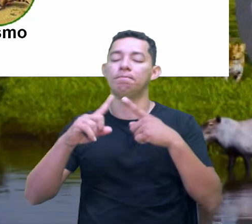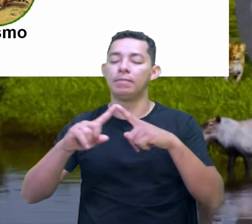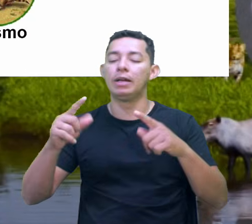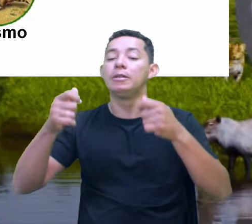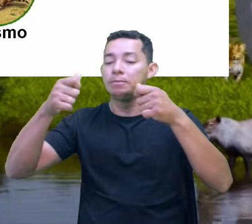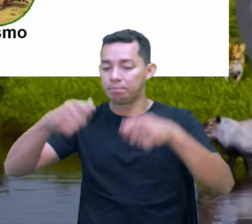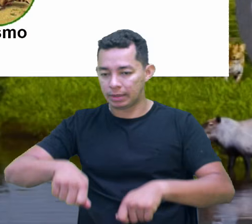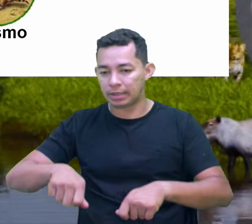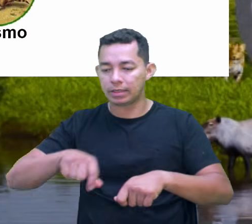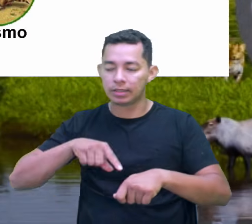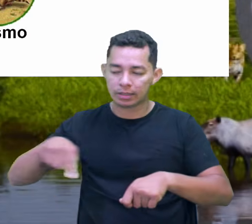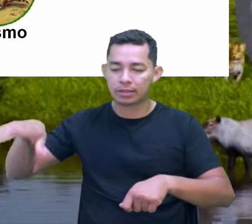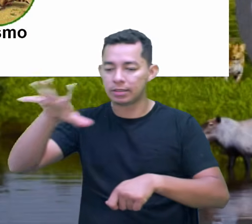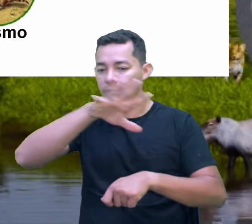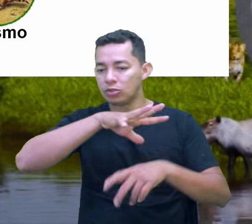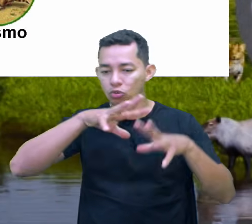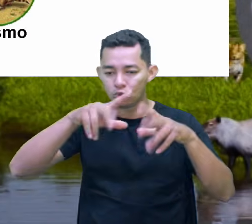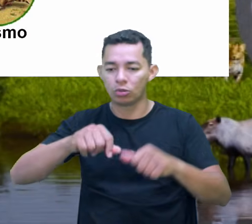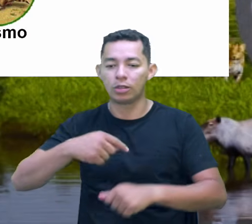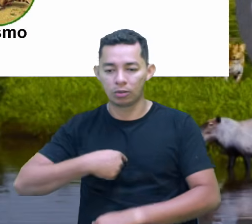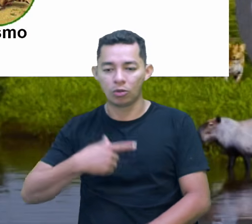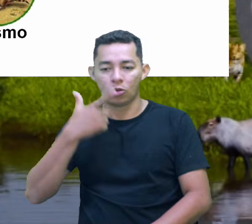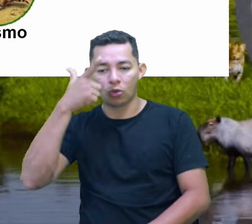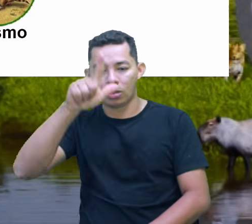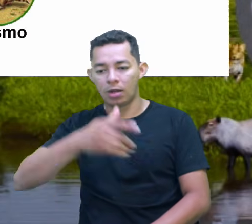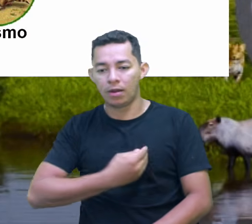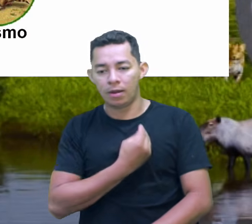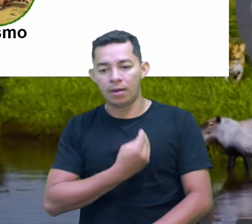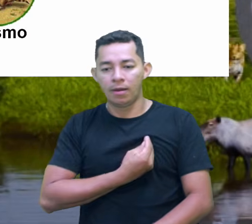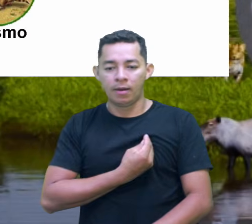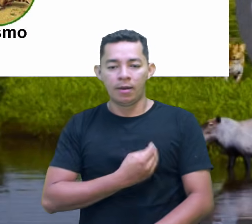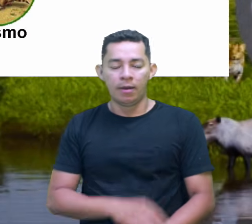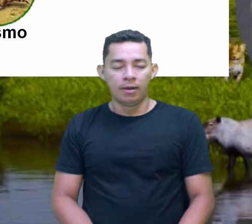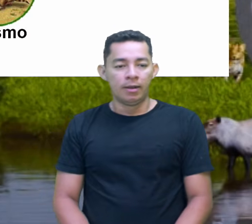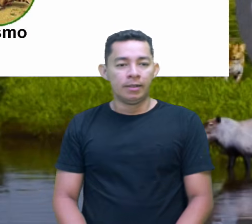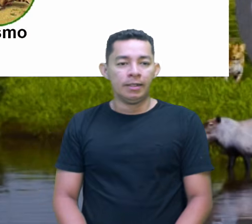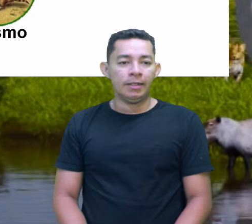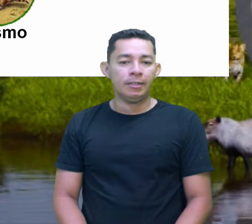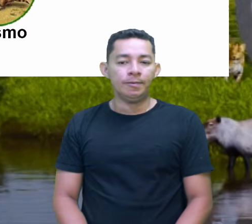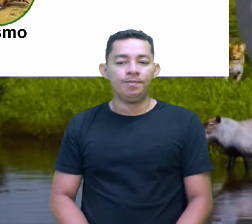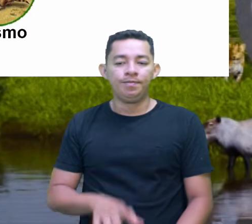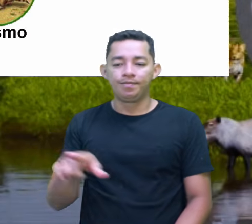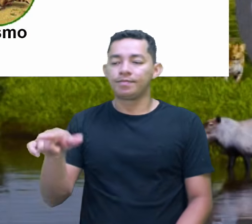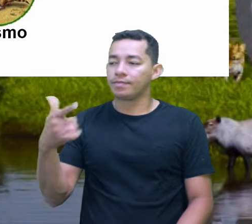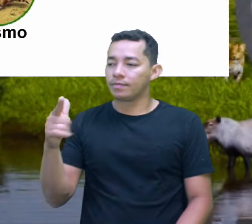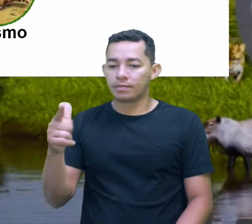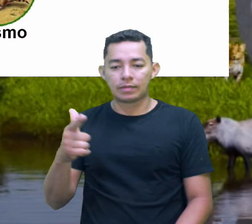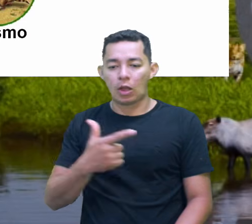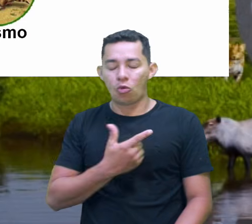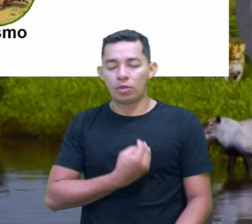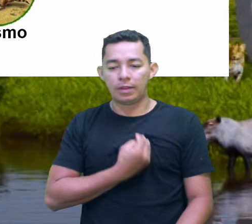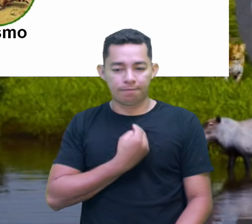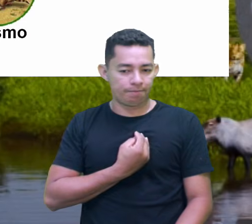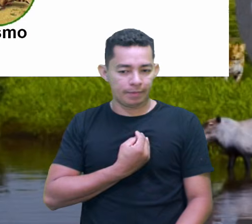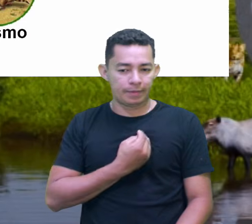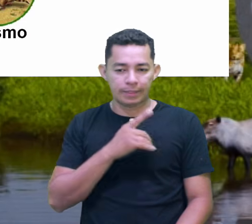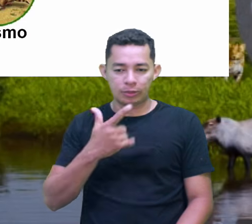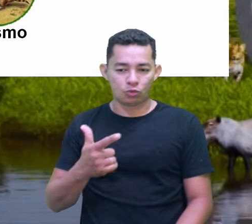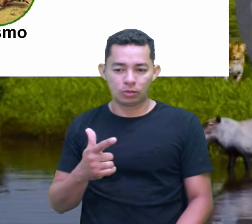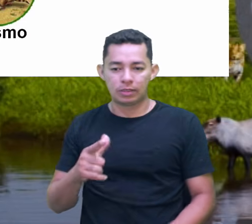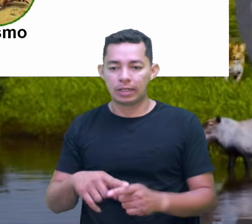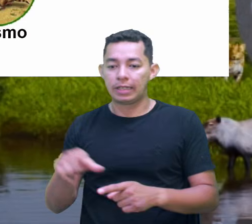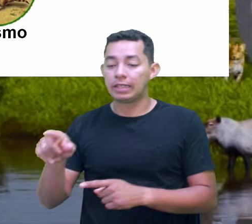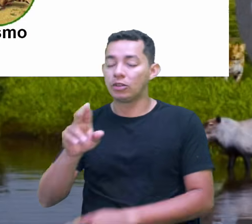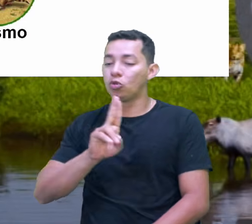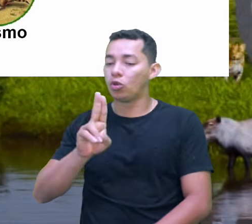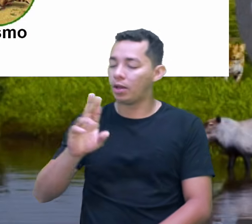para eu viver. Esses fatores que não têm vida no ambiente são os fatores